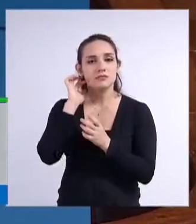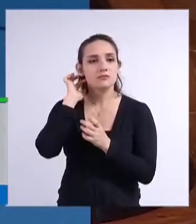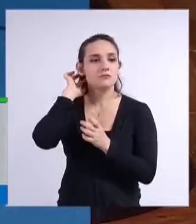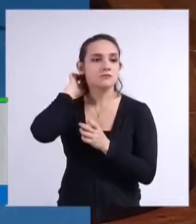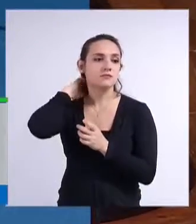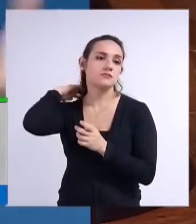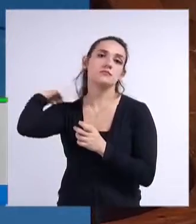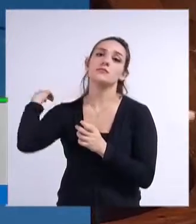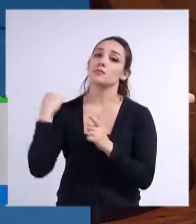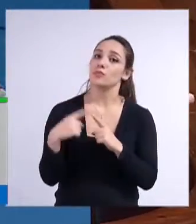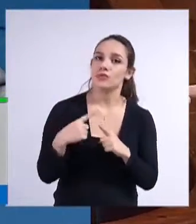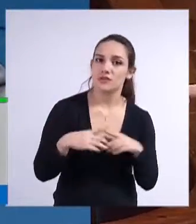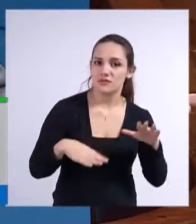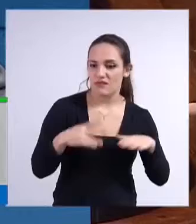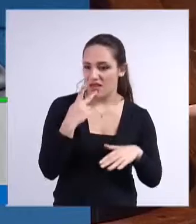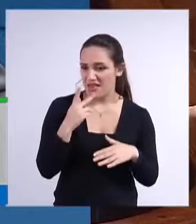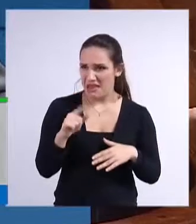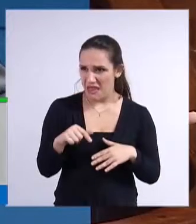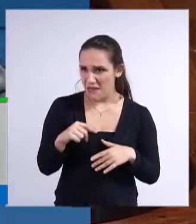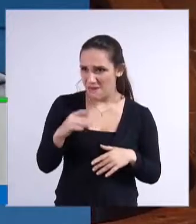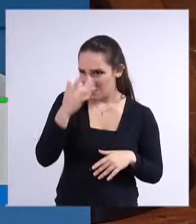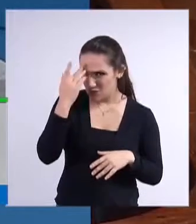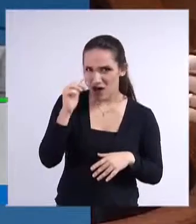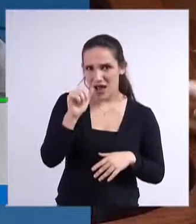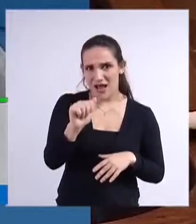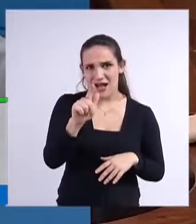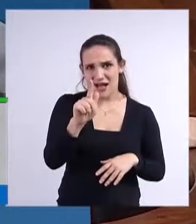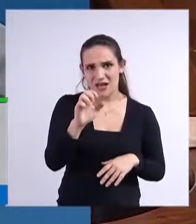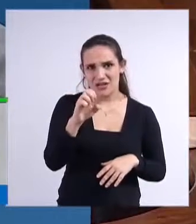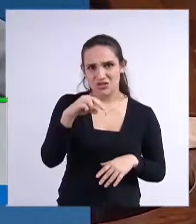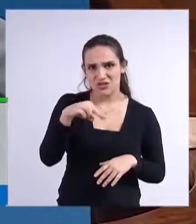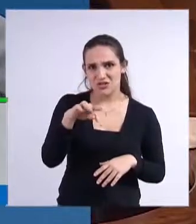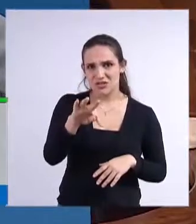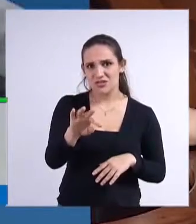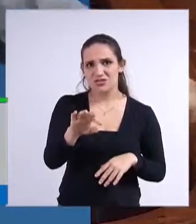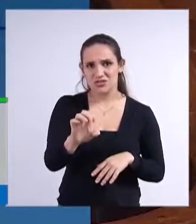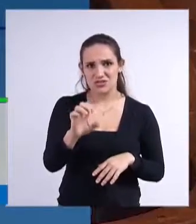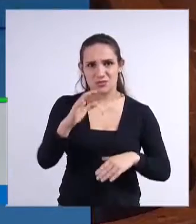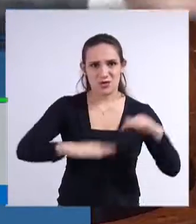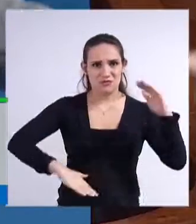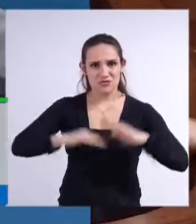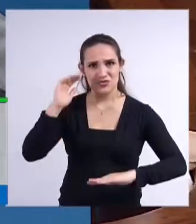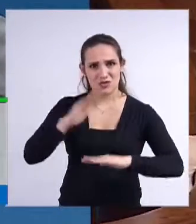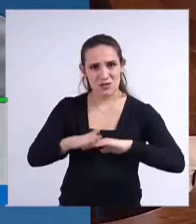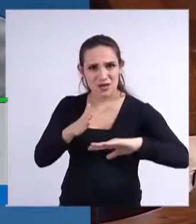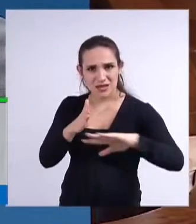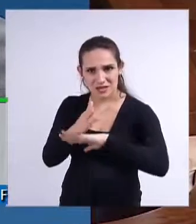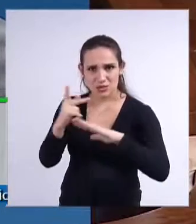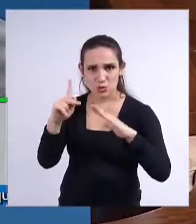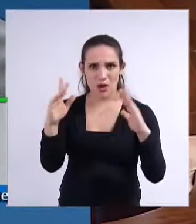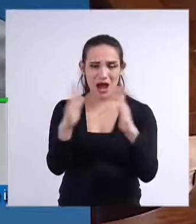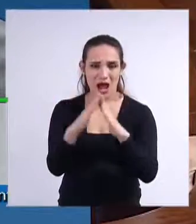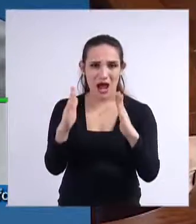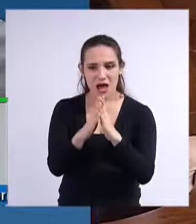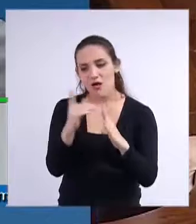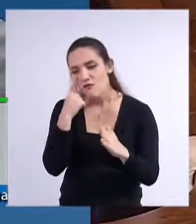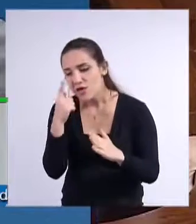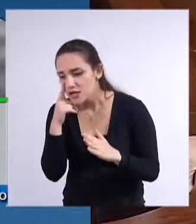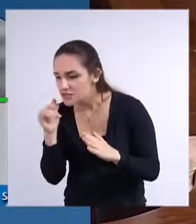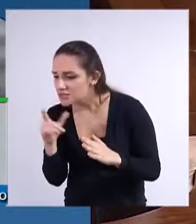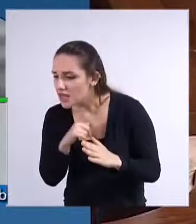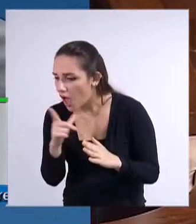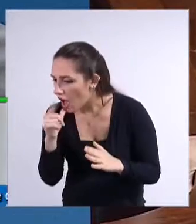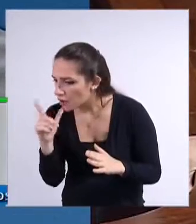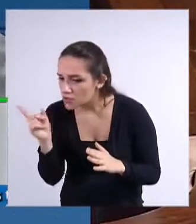vezes, um agente de saúde ou epidemiológico entrar na sua casa.